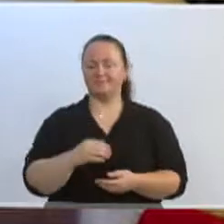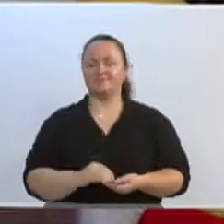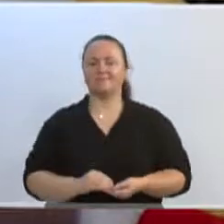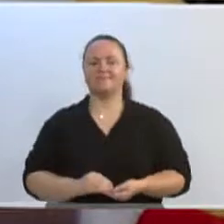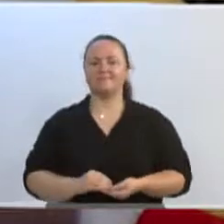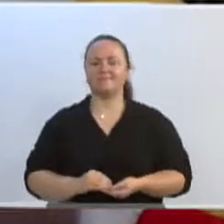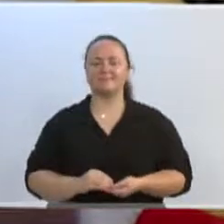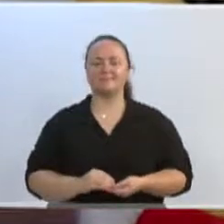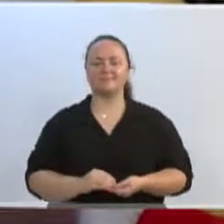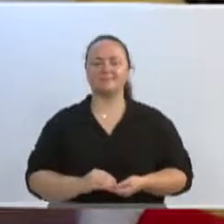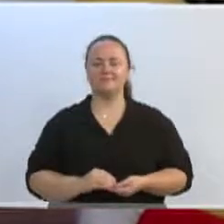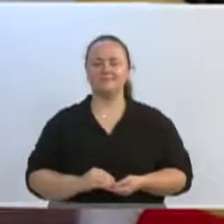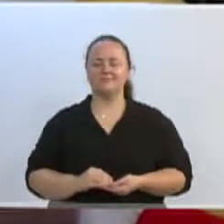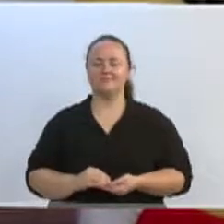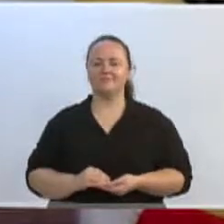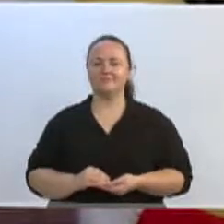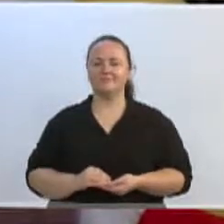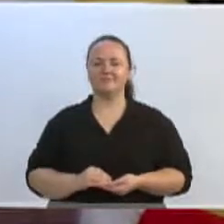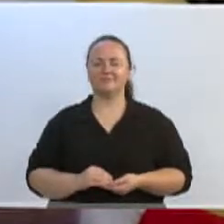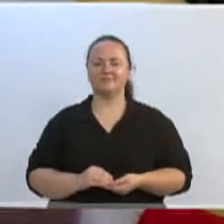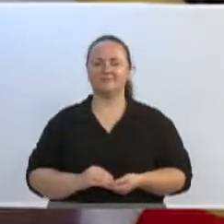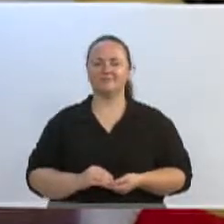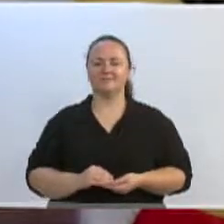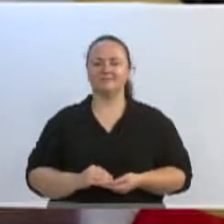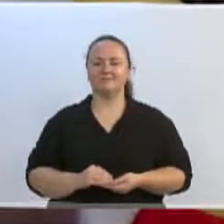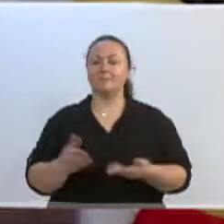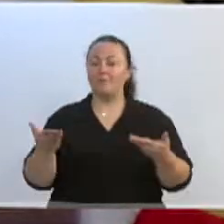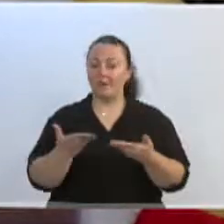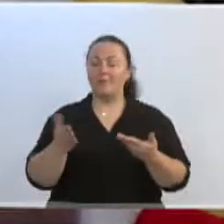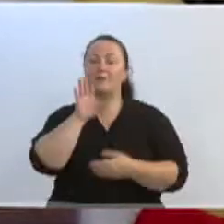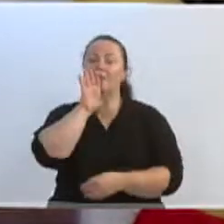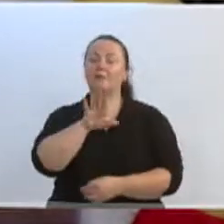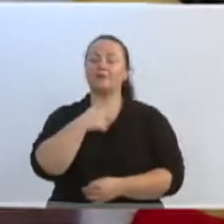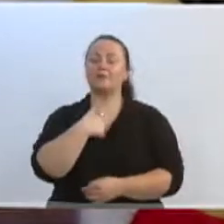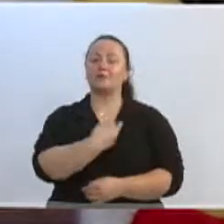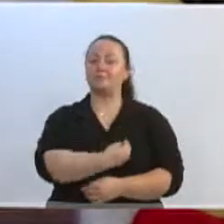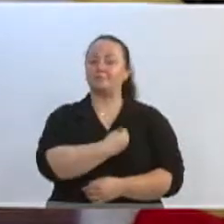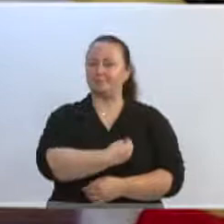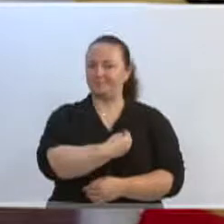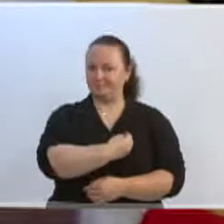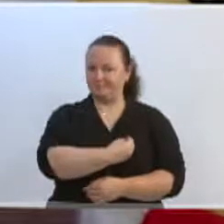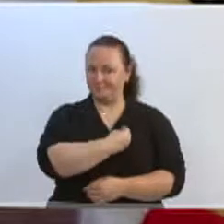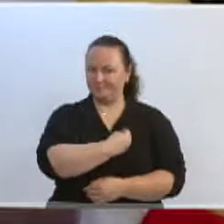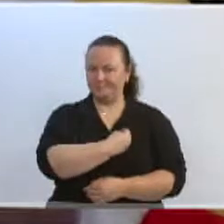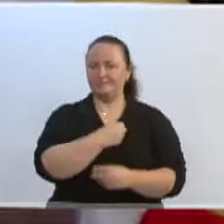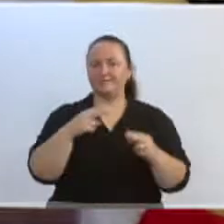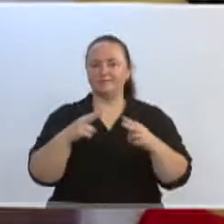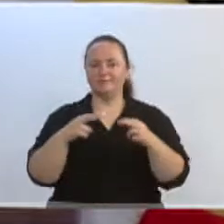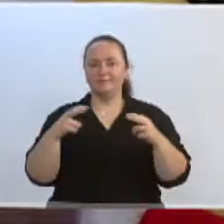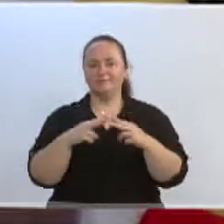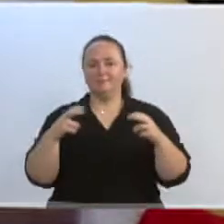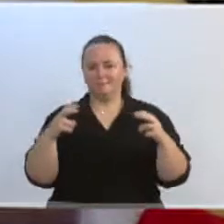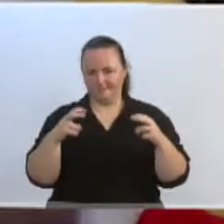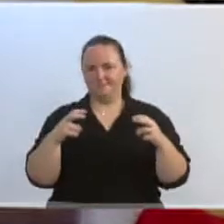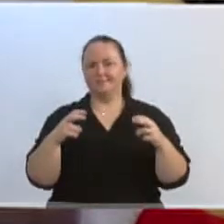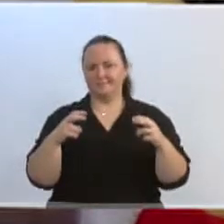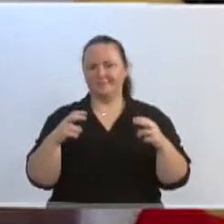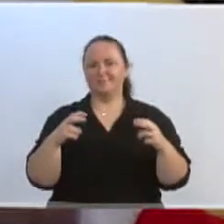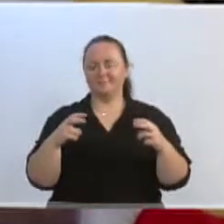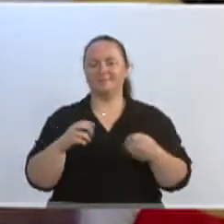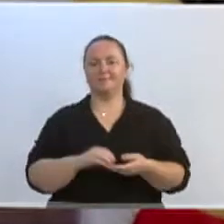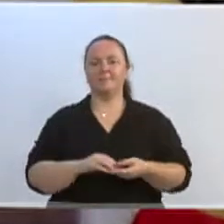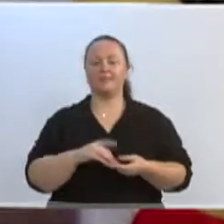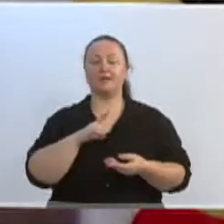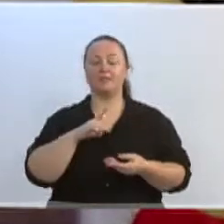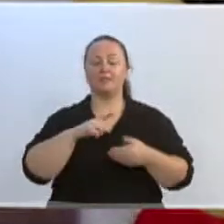tarde de hoje é steve steve em florianópolis audiência